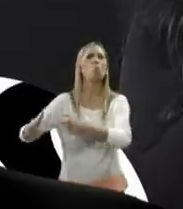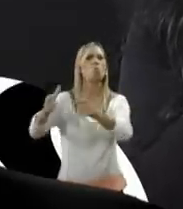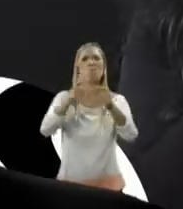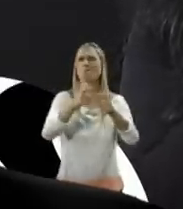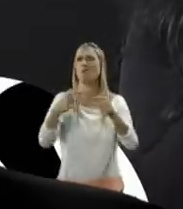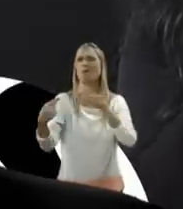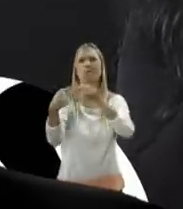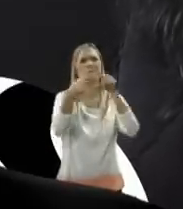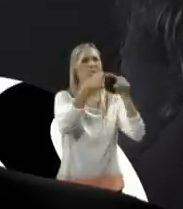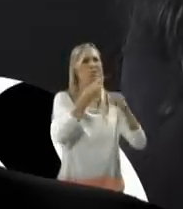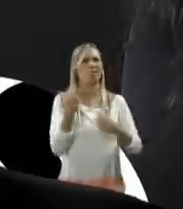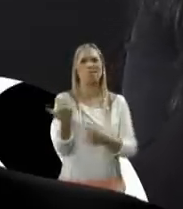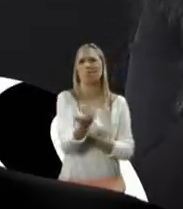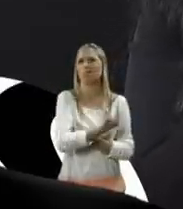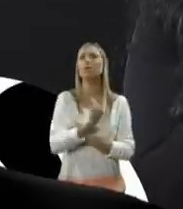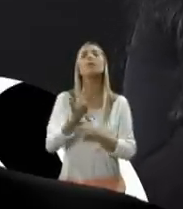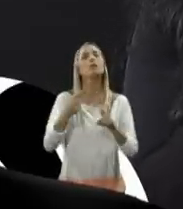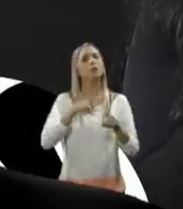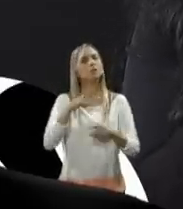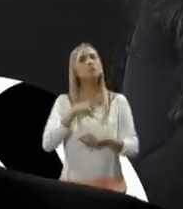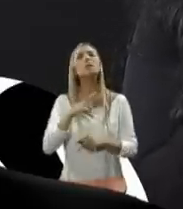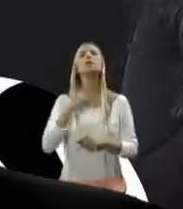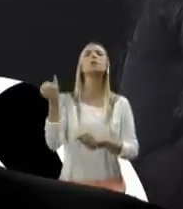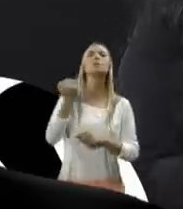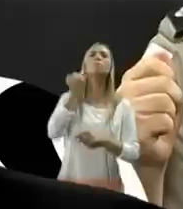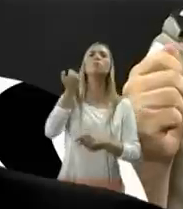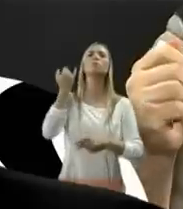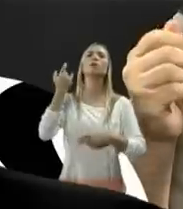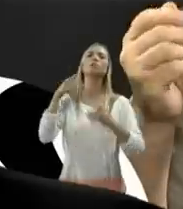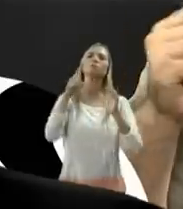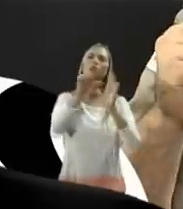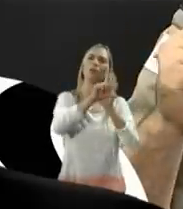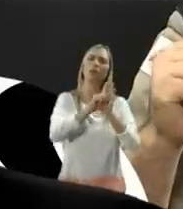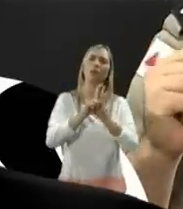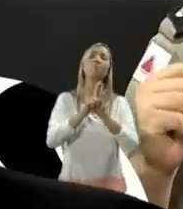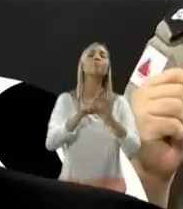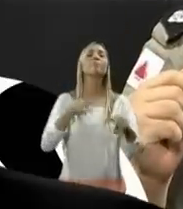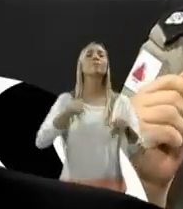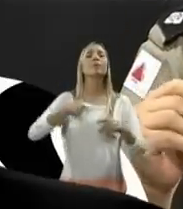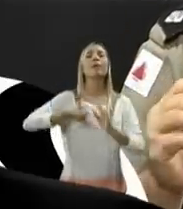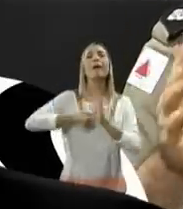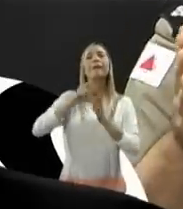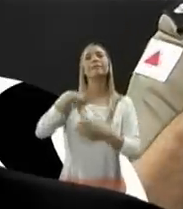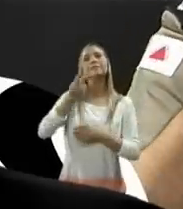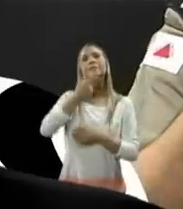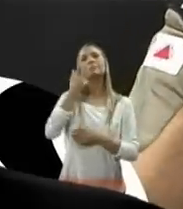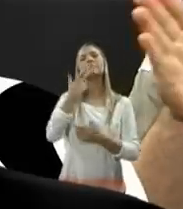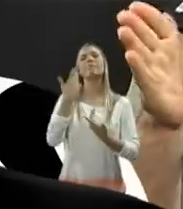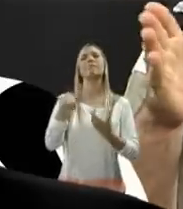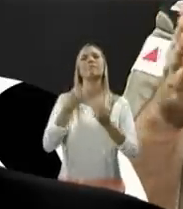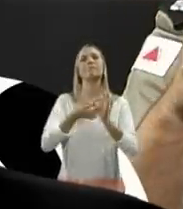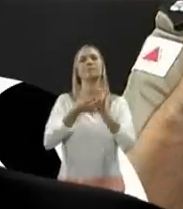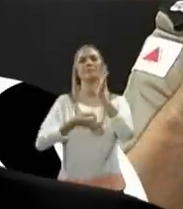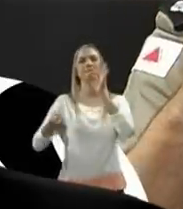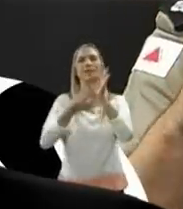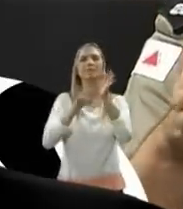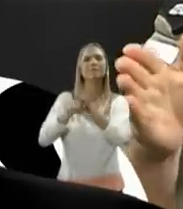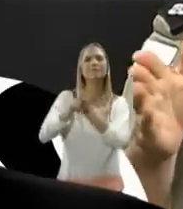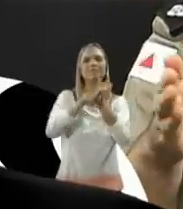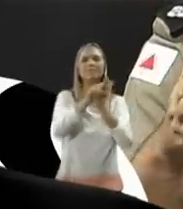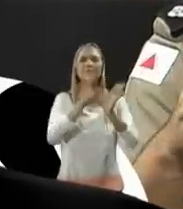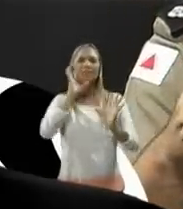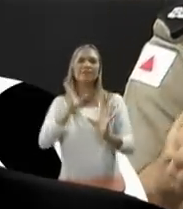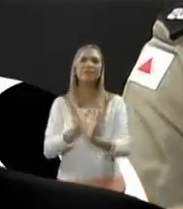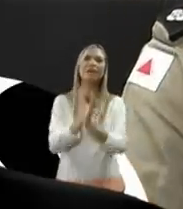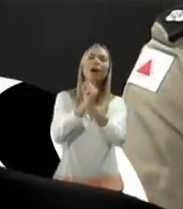já preconizam mesmo as normas de políticas sociais. Quando a gente lida com estatística, ela direciona o local